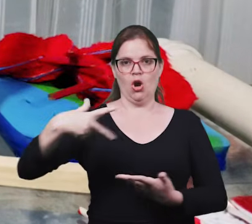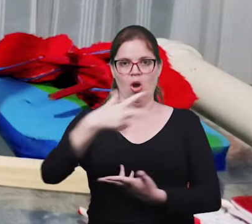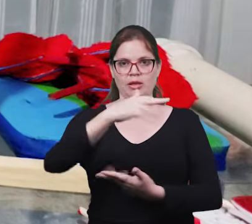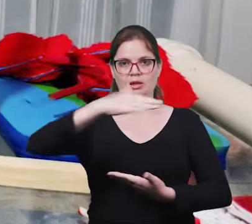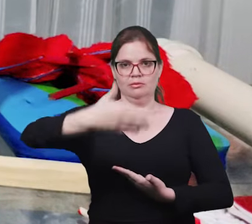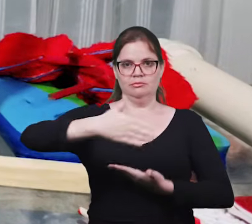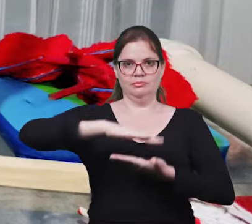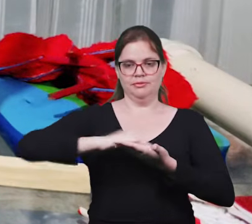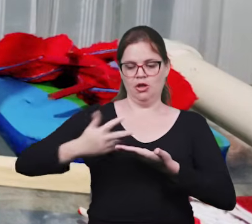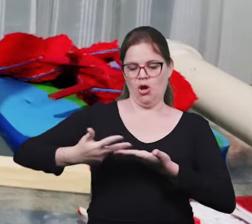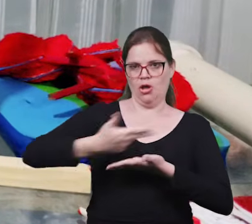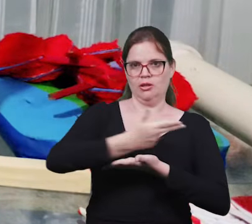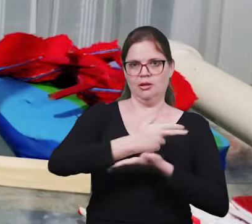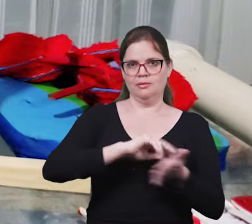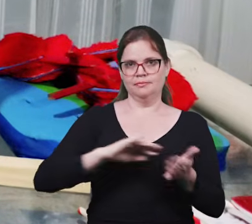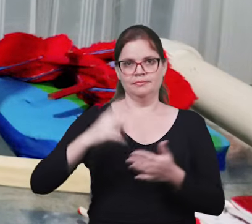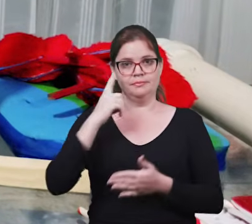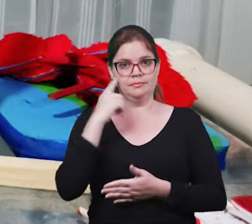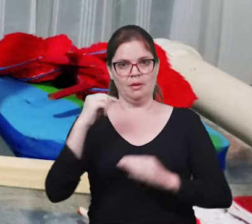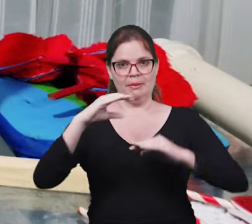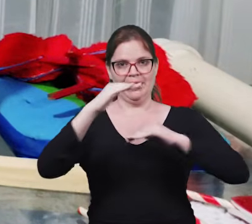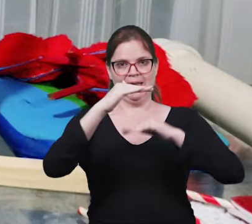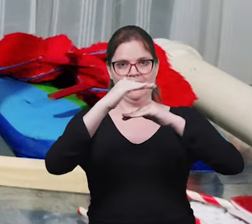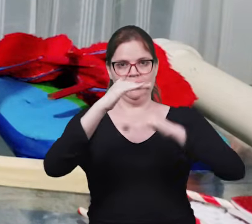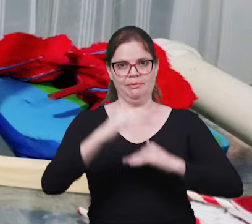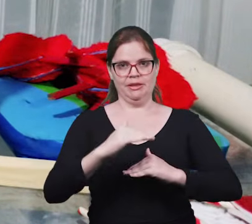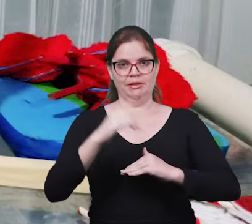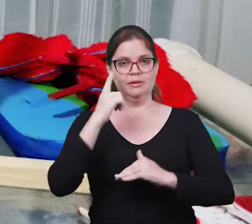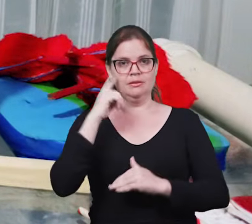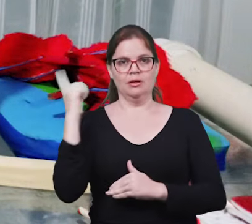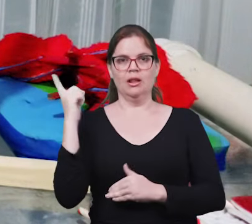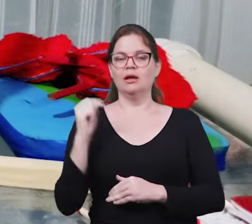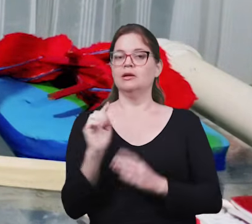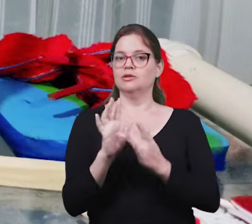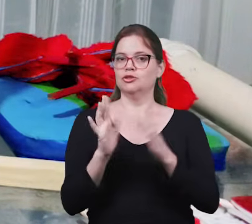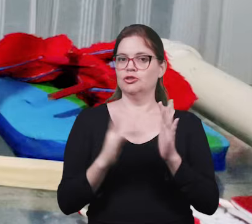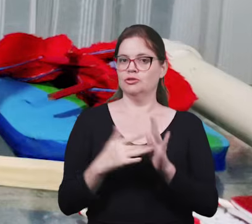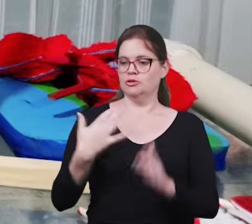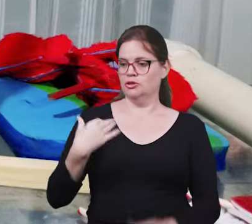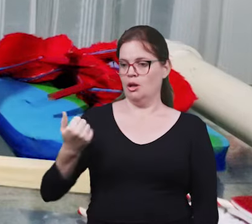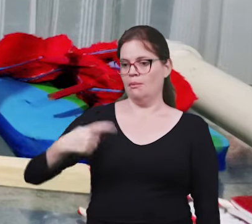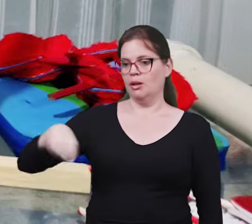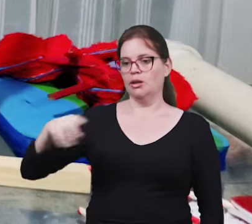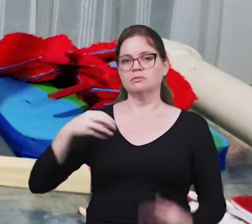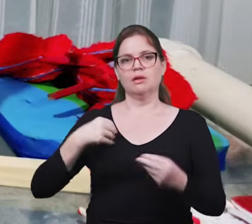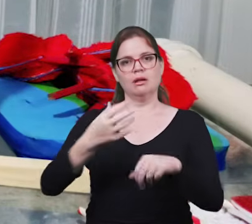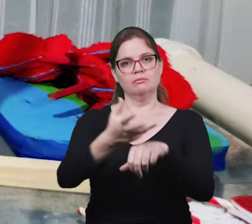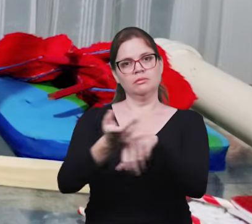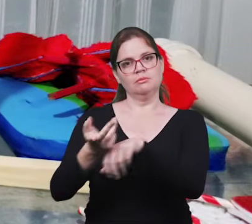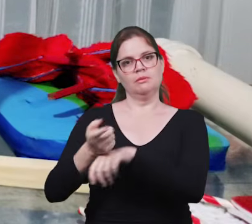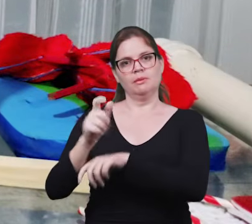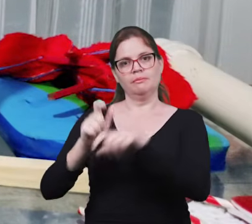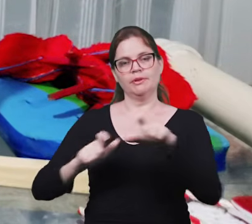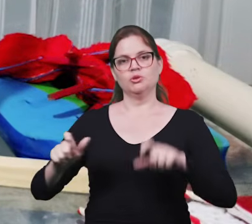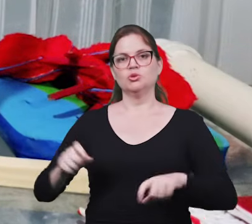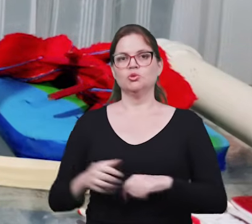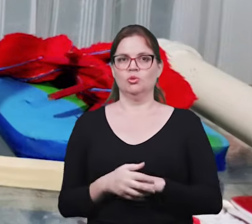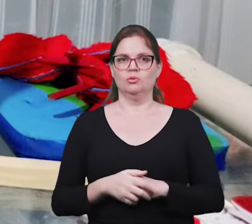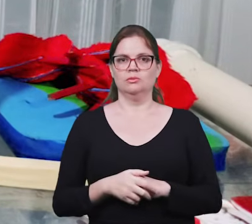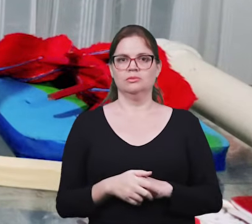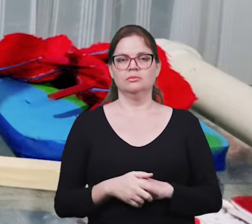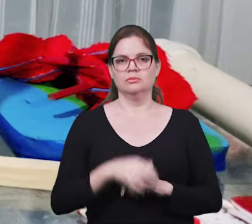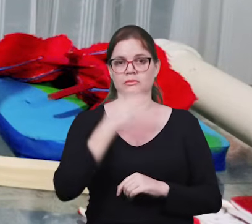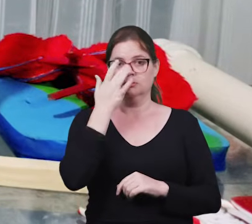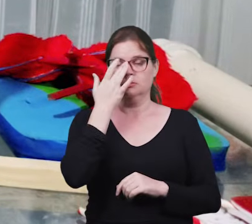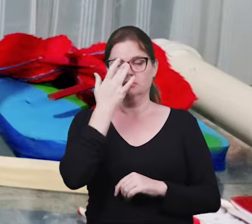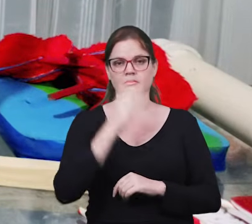eles assim, ó. Jesus nos faz ser pescadores de homens. Foi bem direto, tá? E